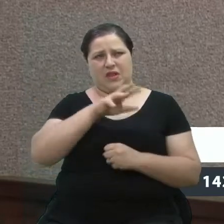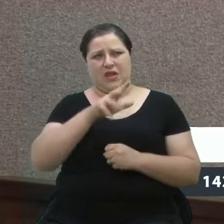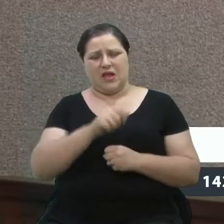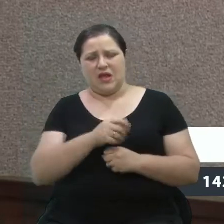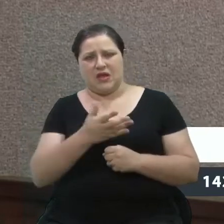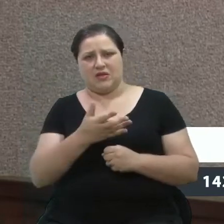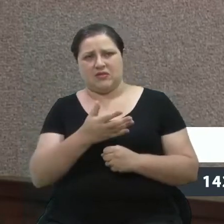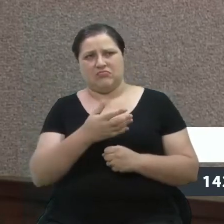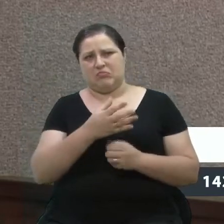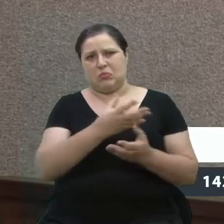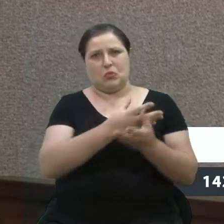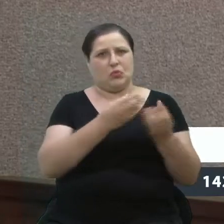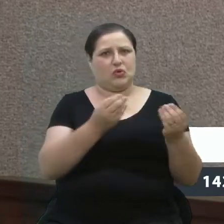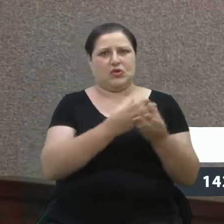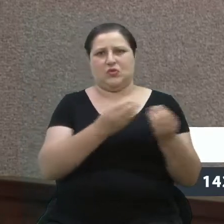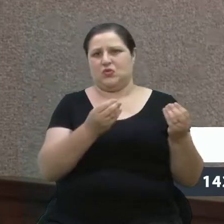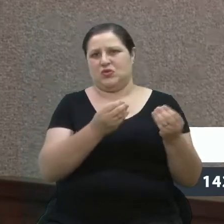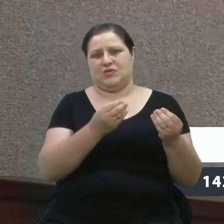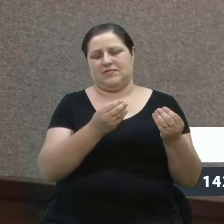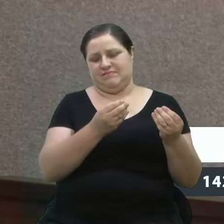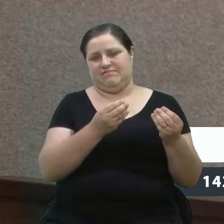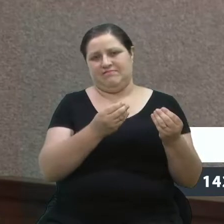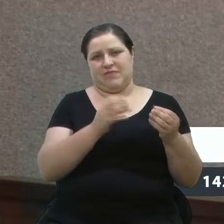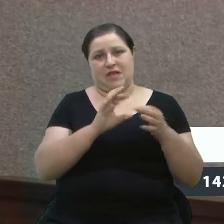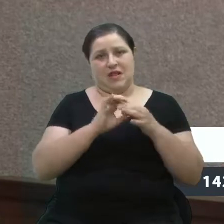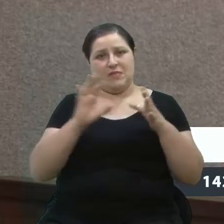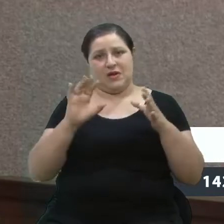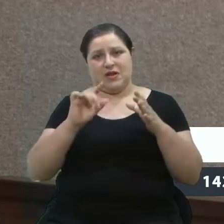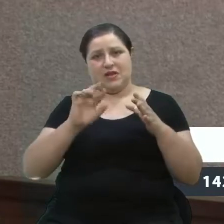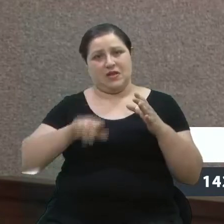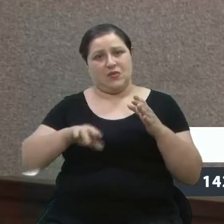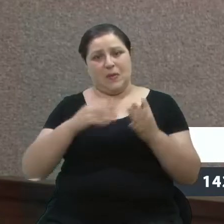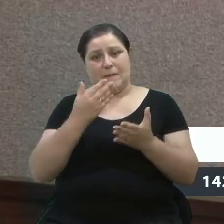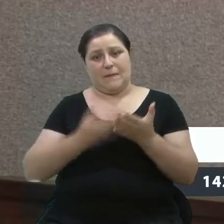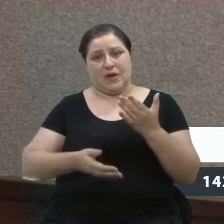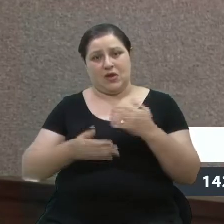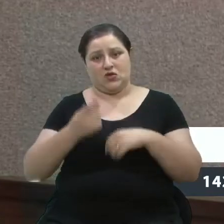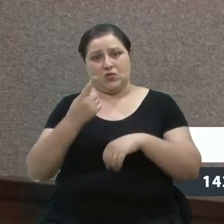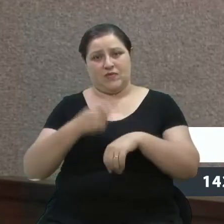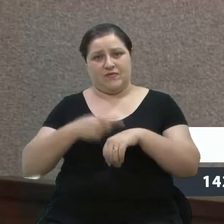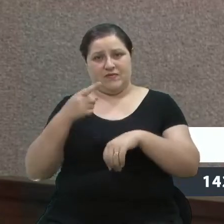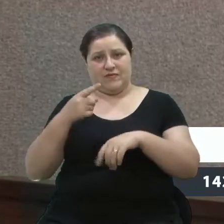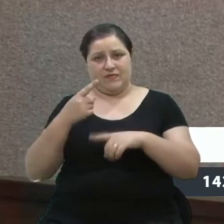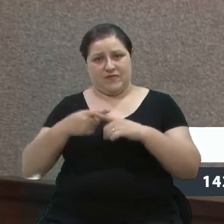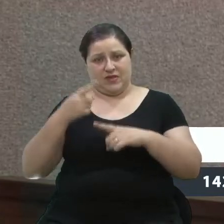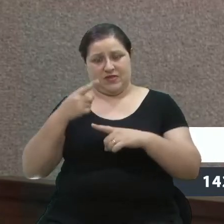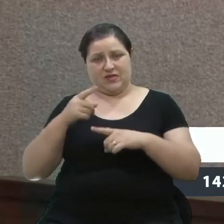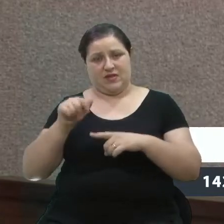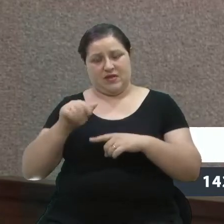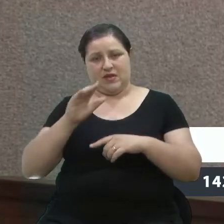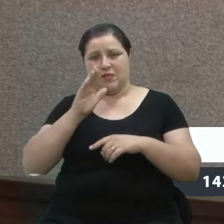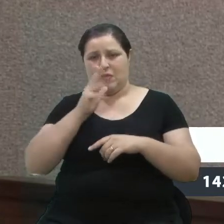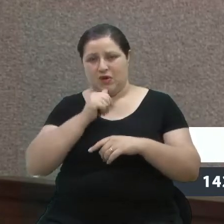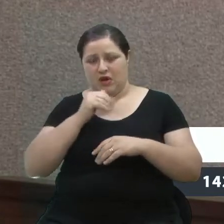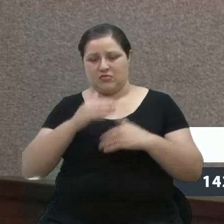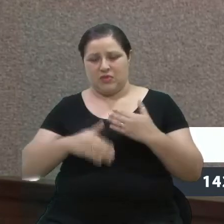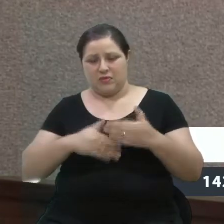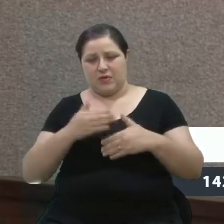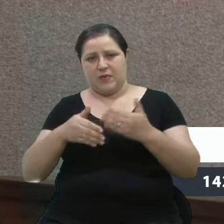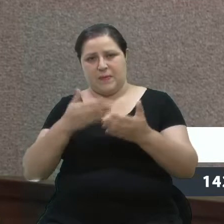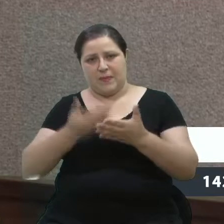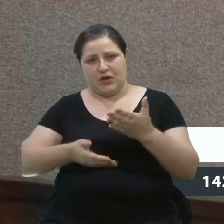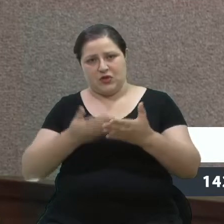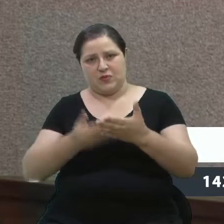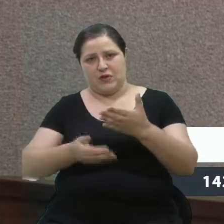certeza. Então, assim, a liberdade ela não se perde só de uma vez. Ela se perde aos poucos. E no que depender deste